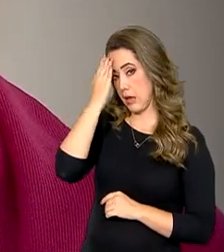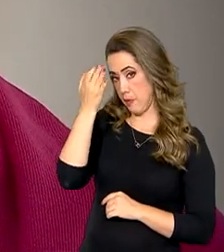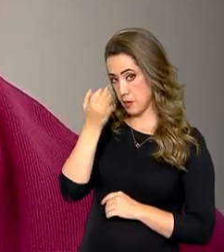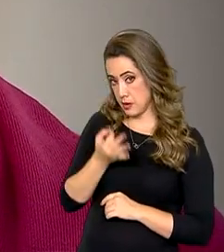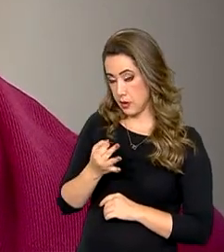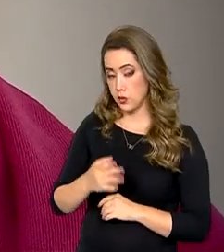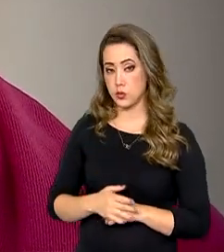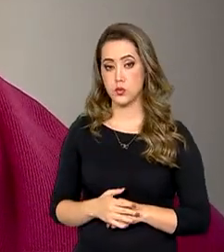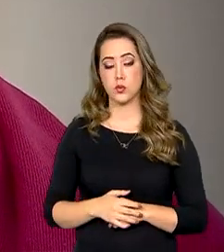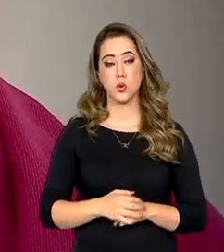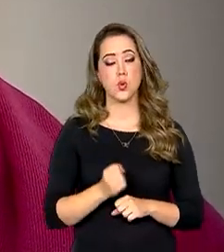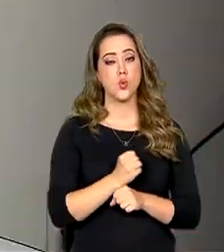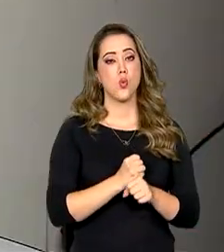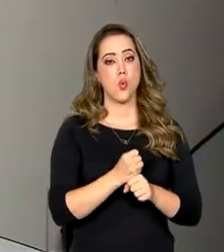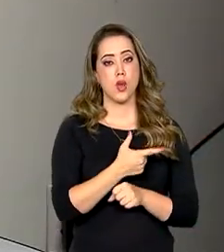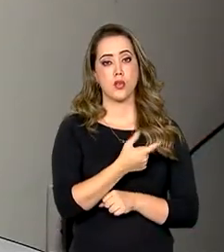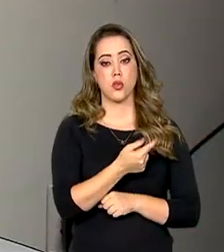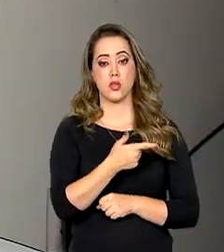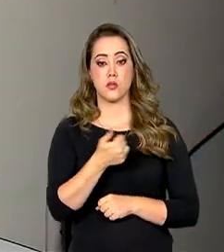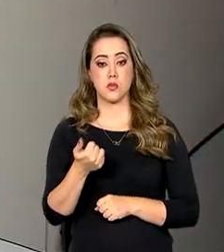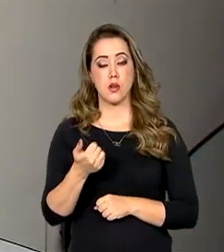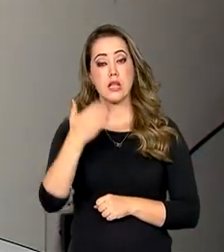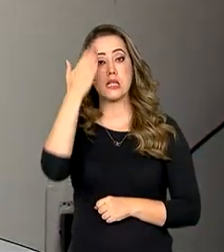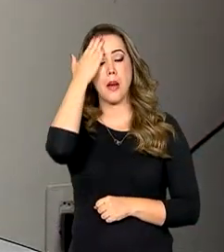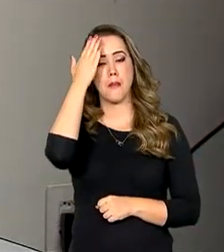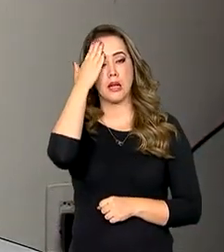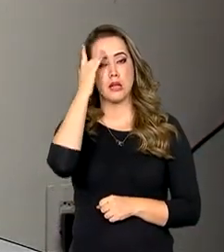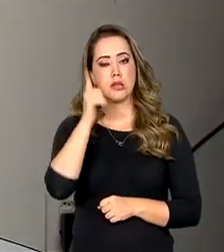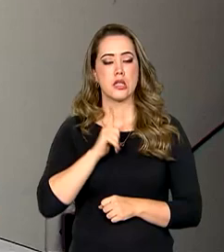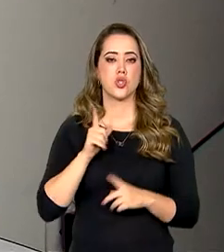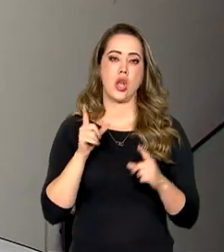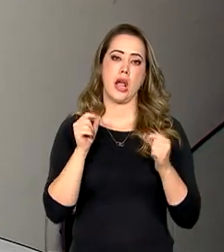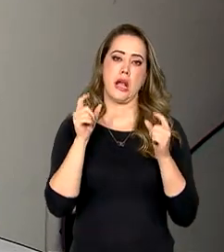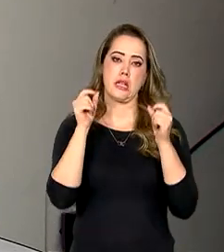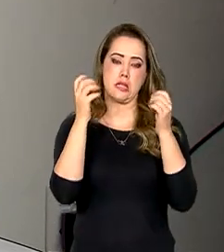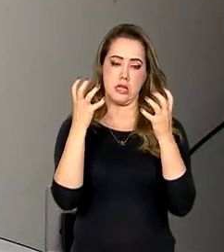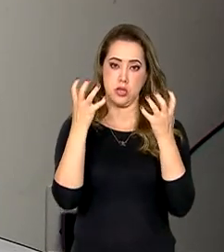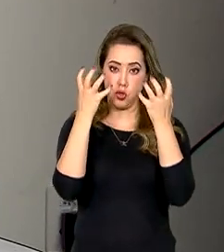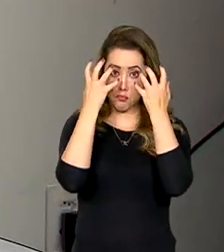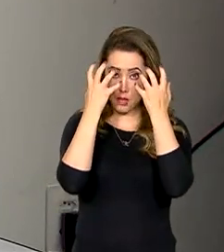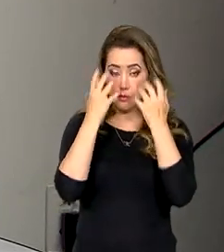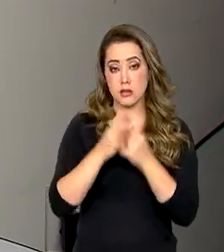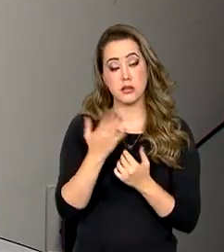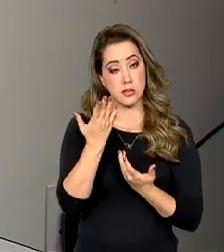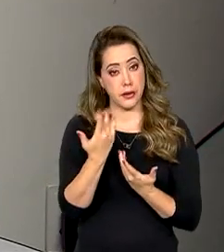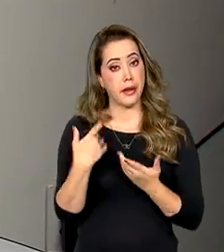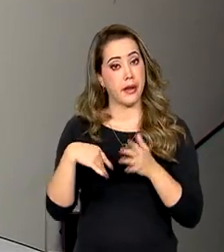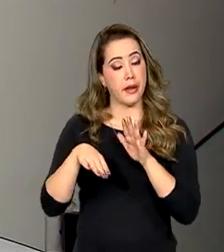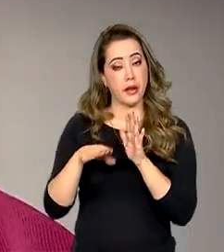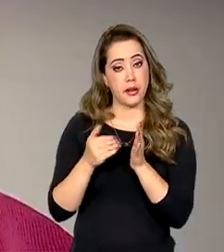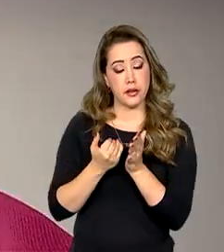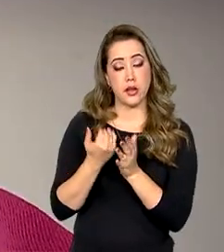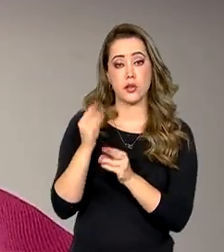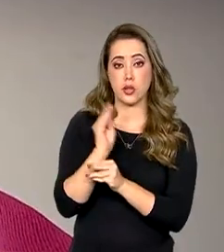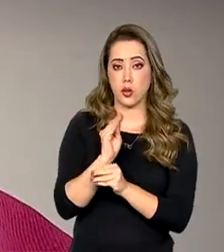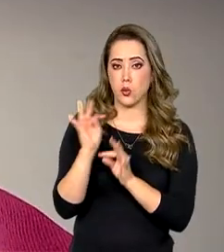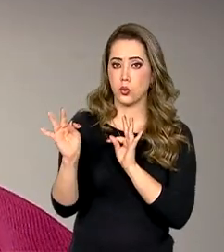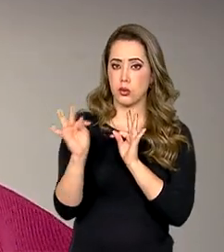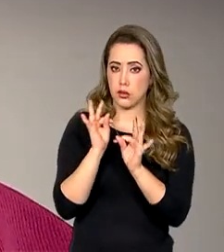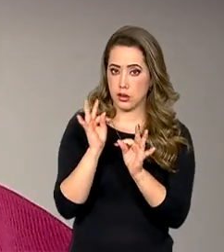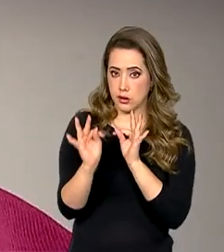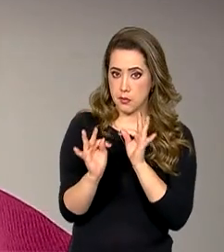disso. Em 2021, descobriu que estava com câncer de mama. Ela ainda está em tratamento. E